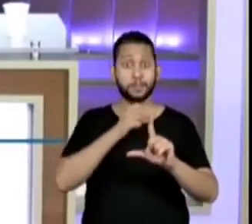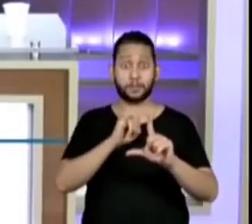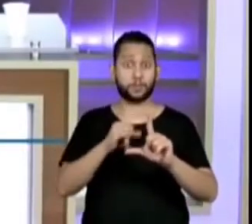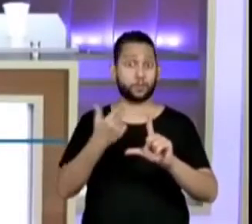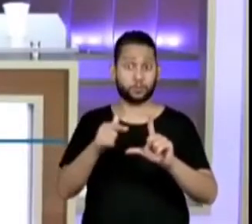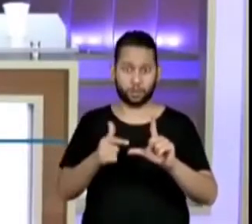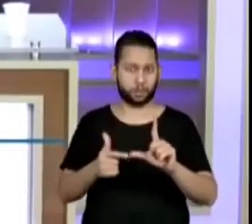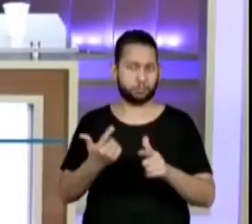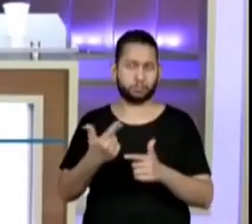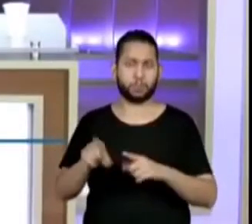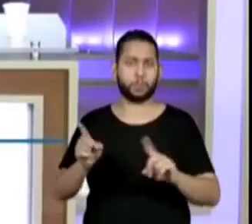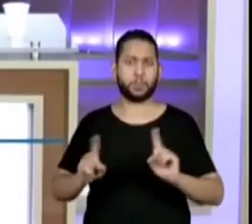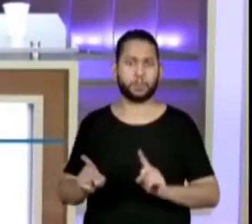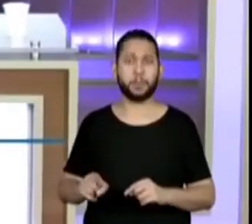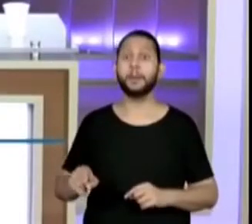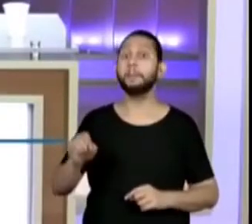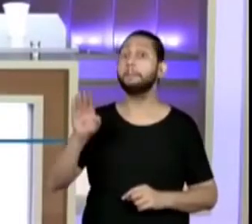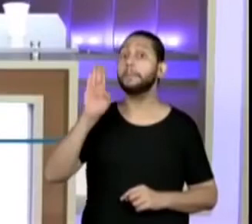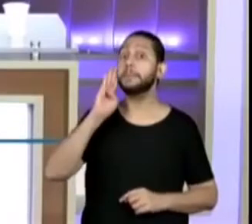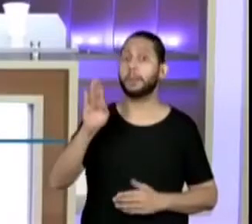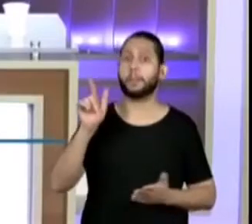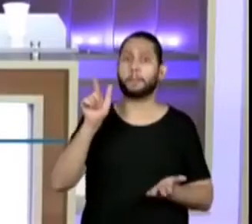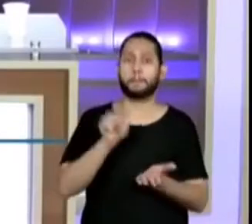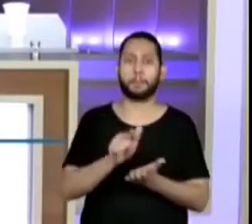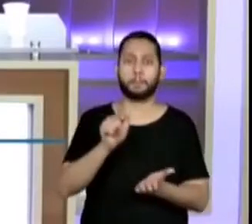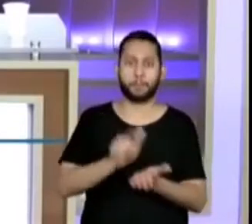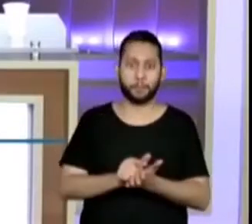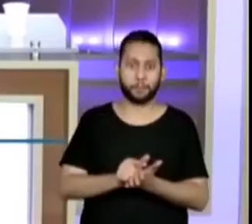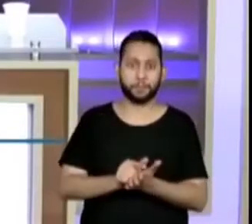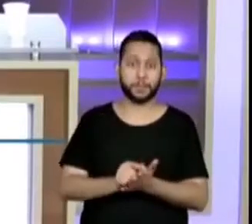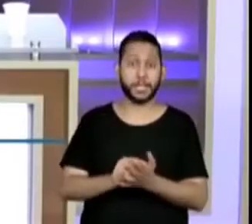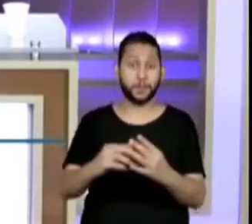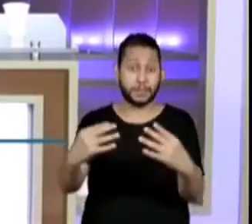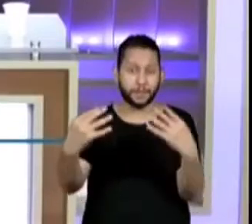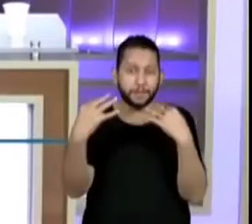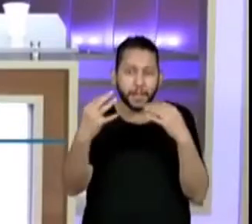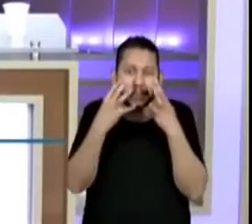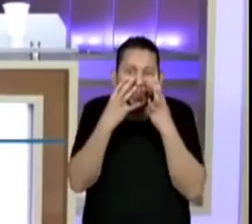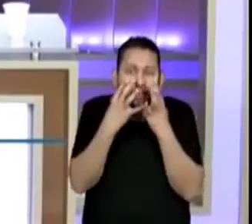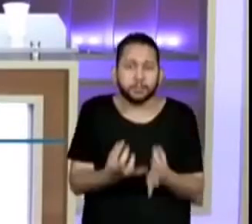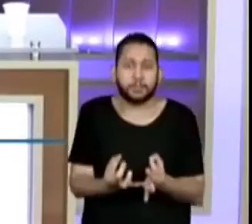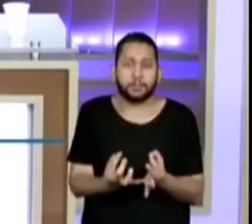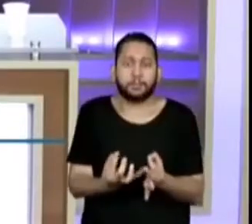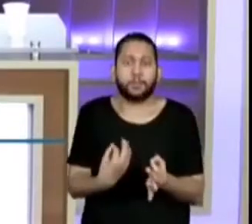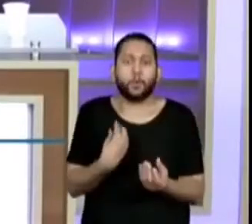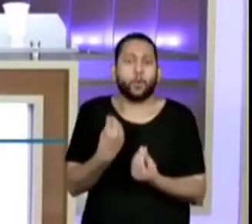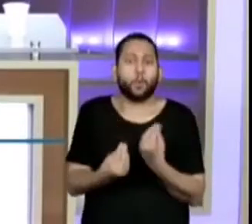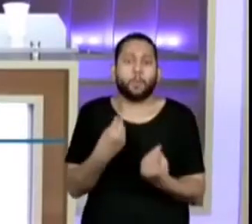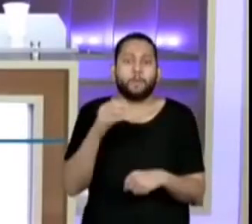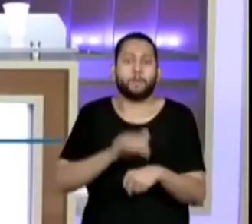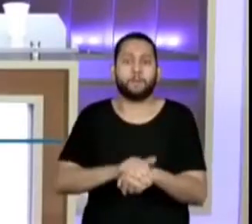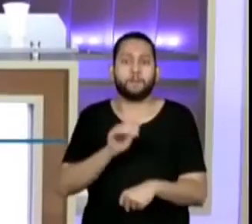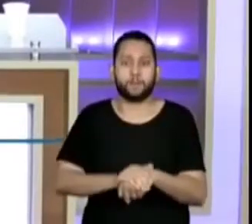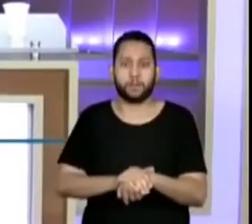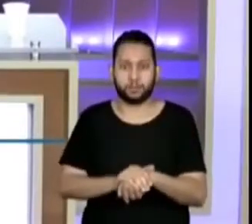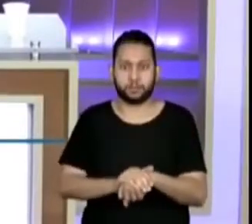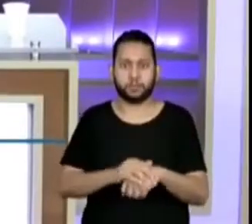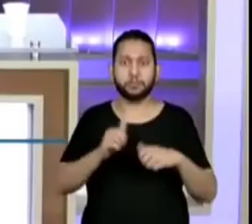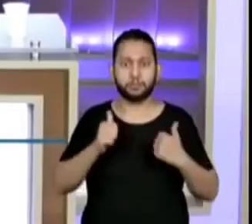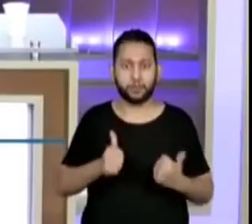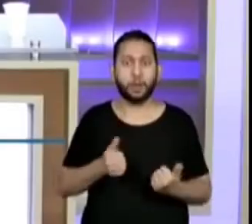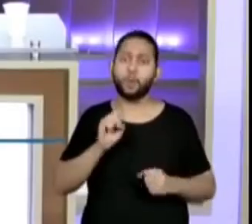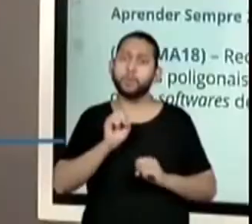a folha, tá bem? Ou vocês prestem muita atenção para fazer depois que acabar a aula,